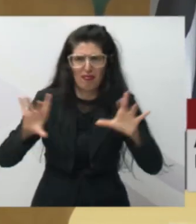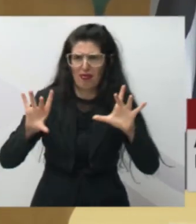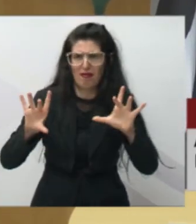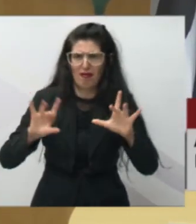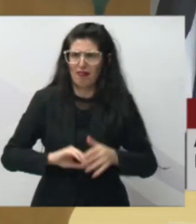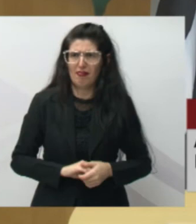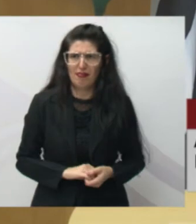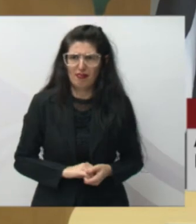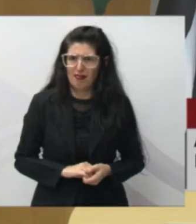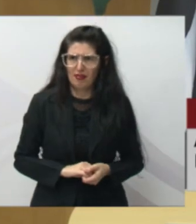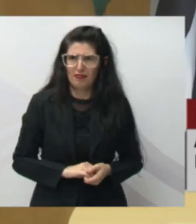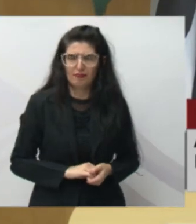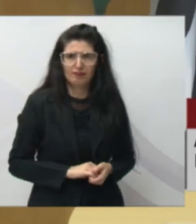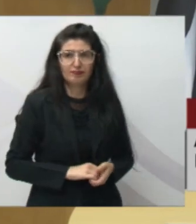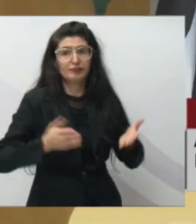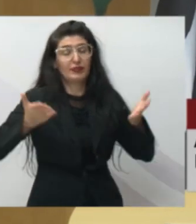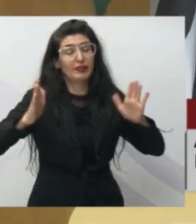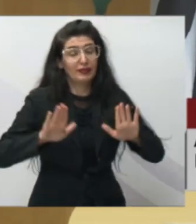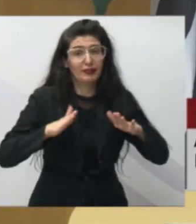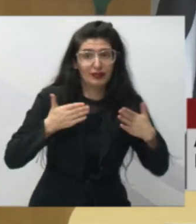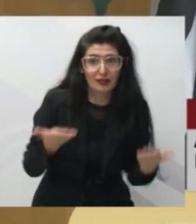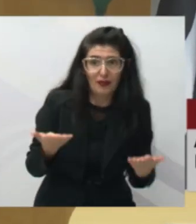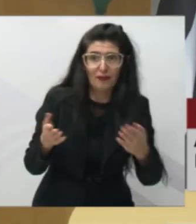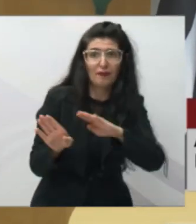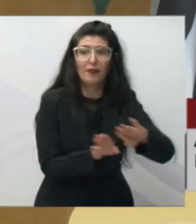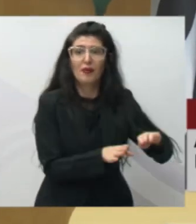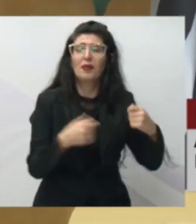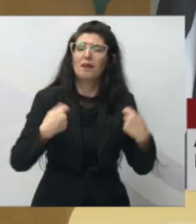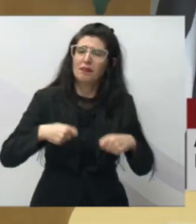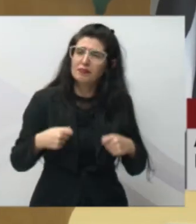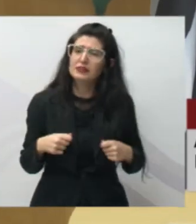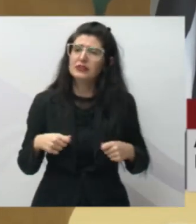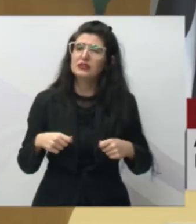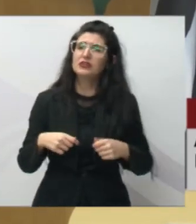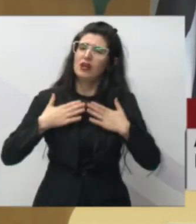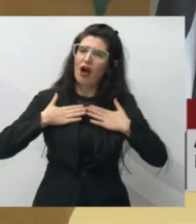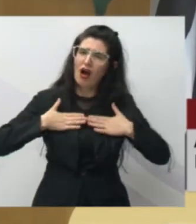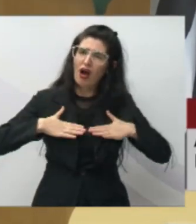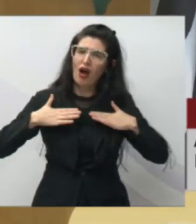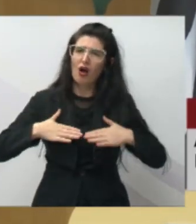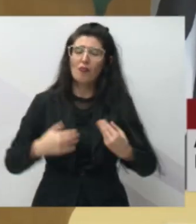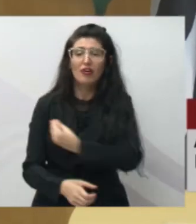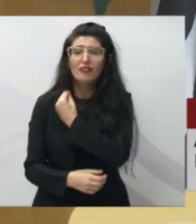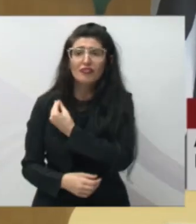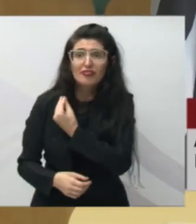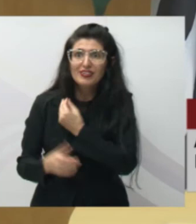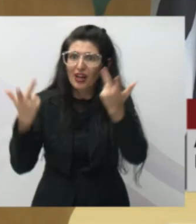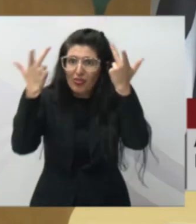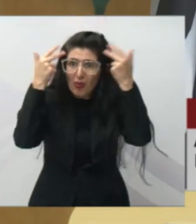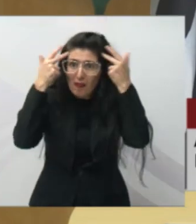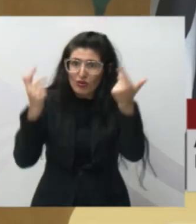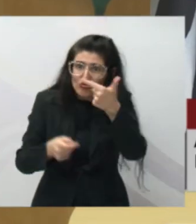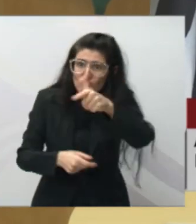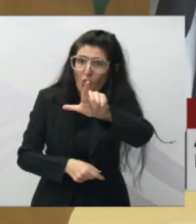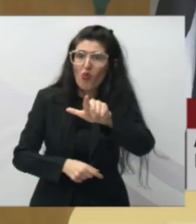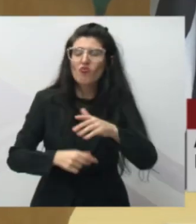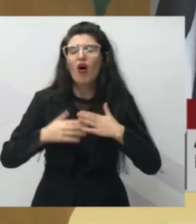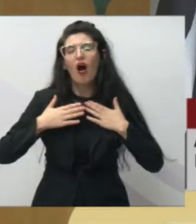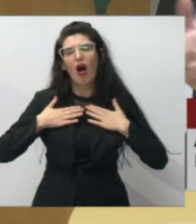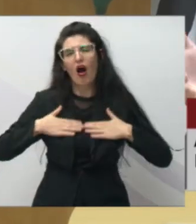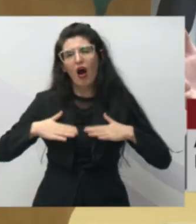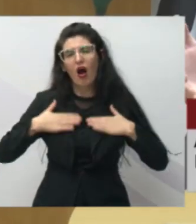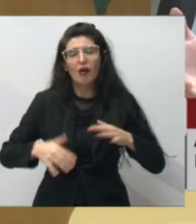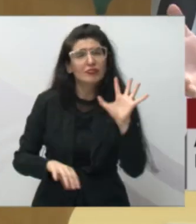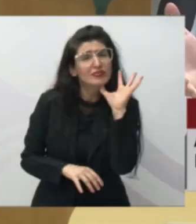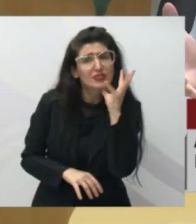normal, a gente vai demorar muito para a gente ter ela de volta, né, Márcia? As pessoas têm que se conscientizar. Então, às vezes a gente